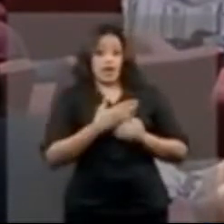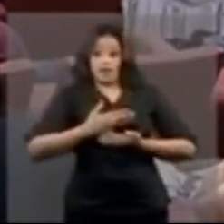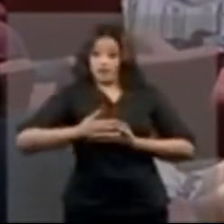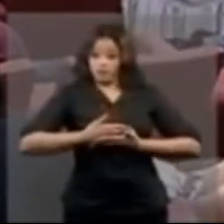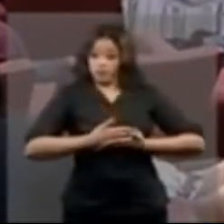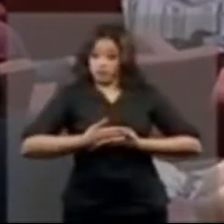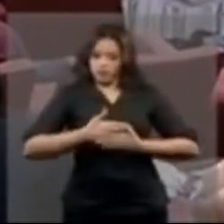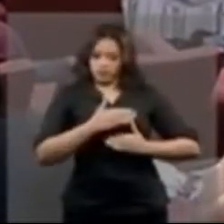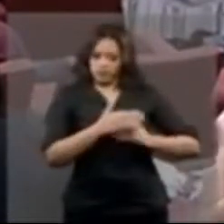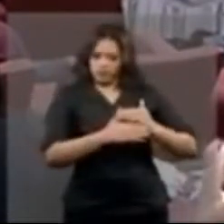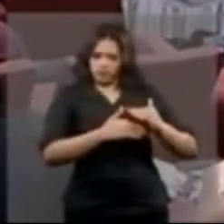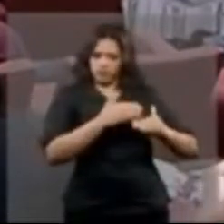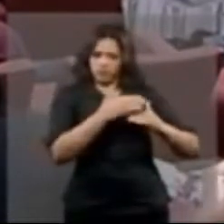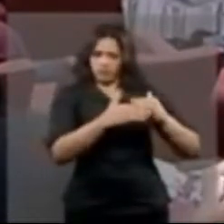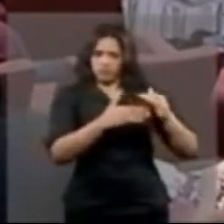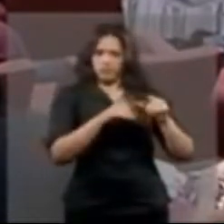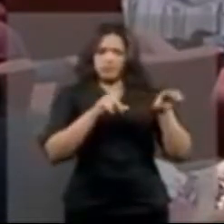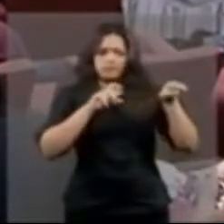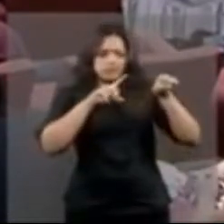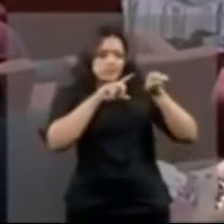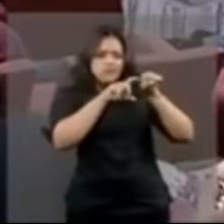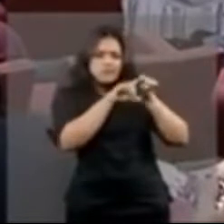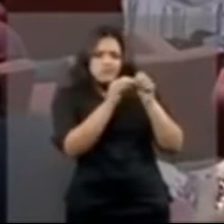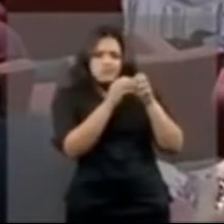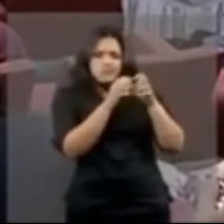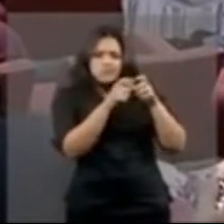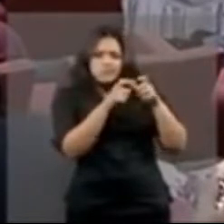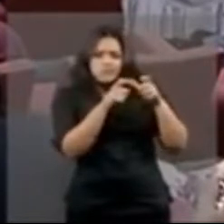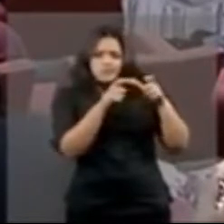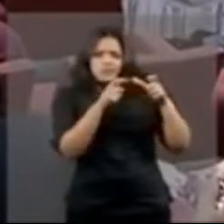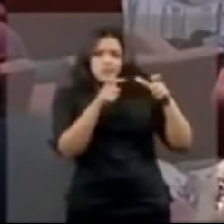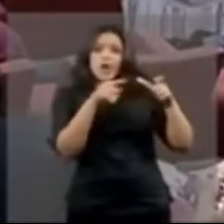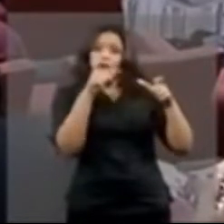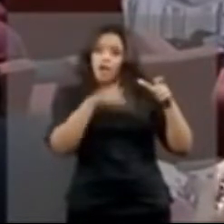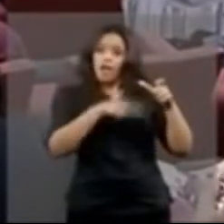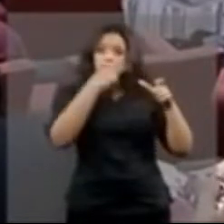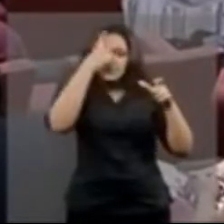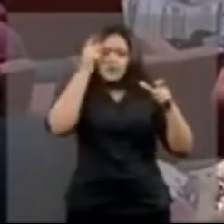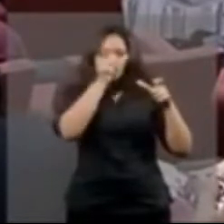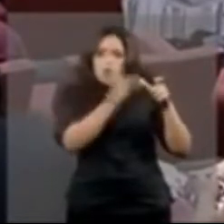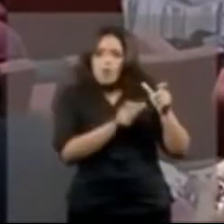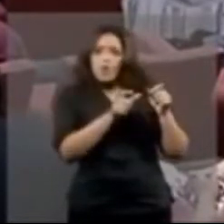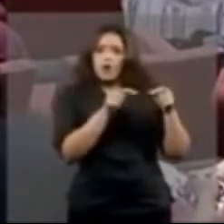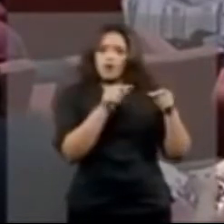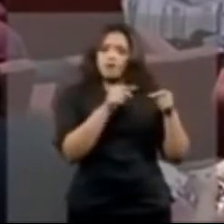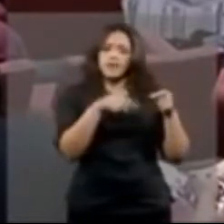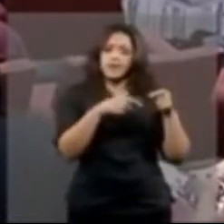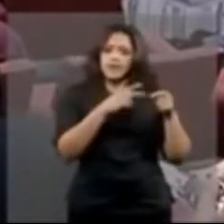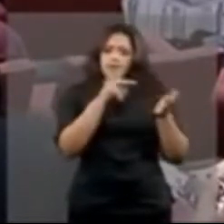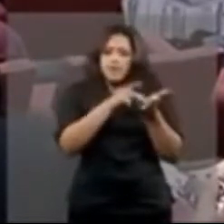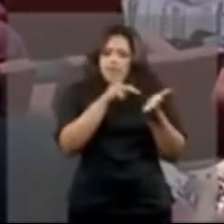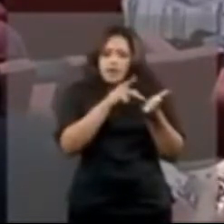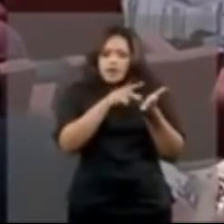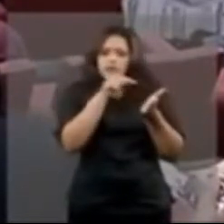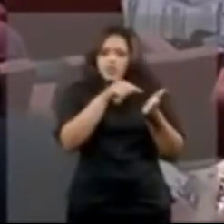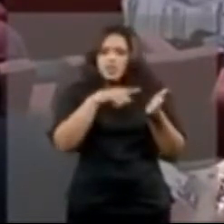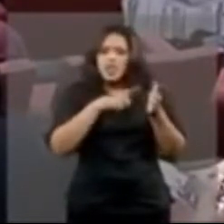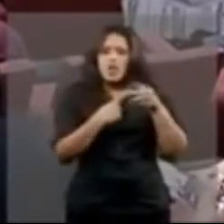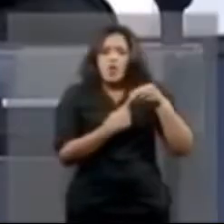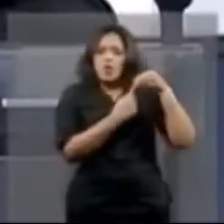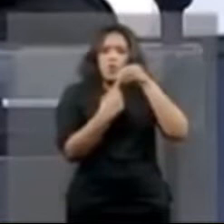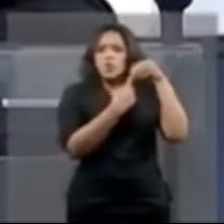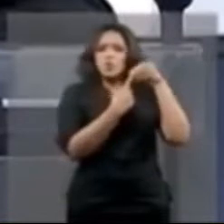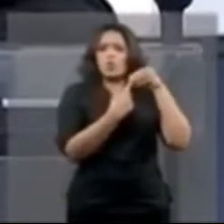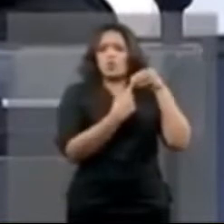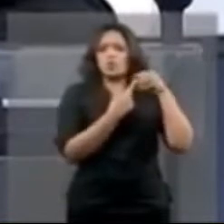na 12ª semana, é uma pessoa, uma existência, um indivíduo real, único,